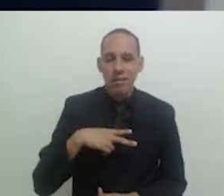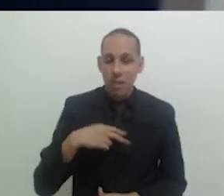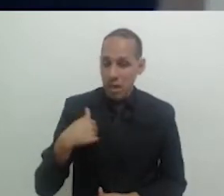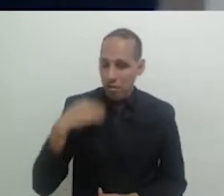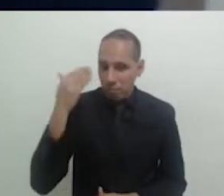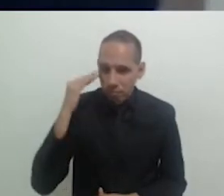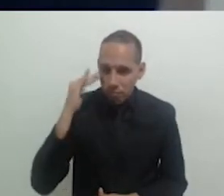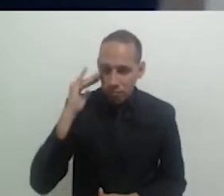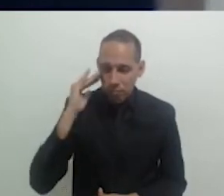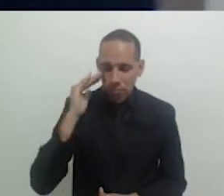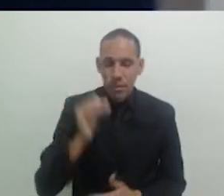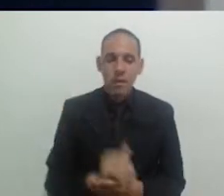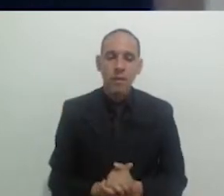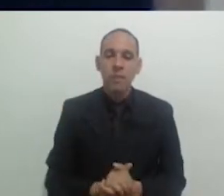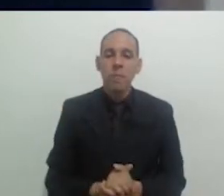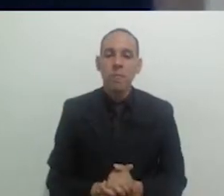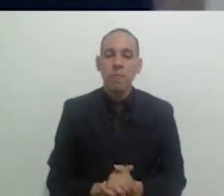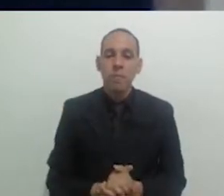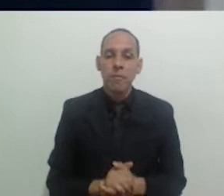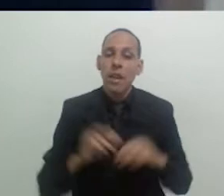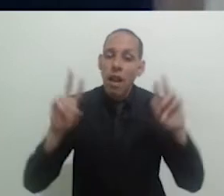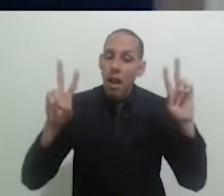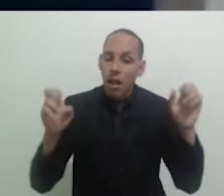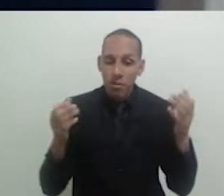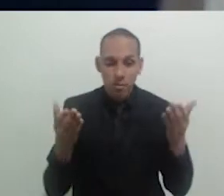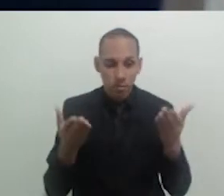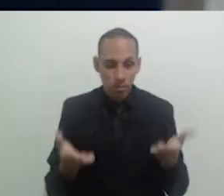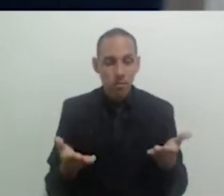está com votos